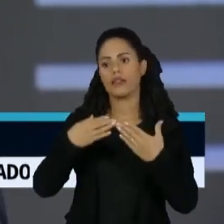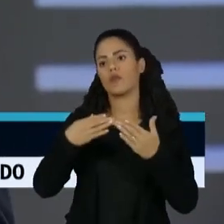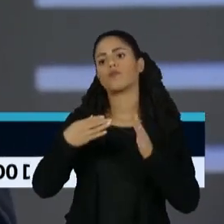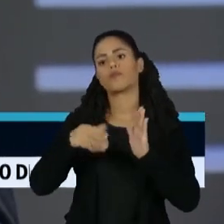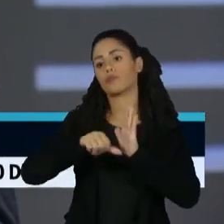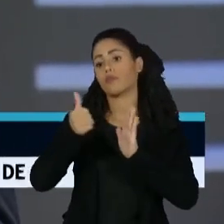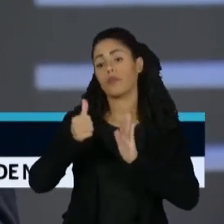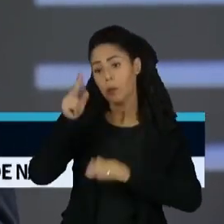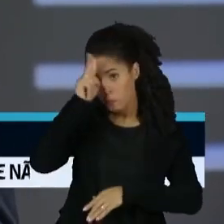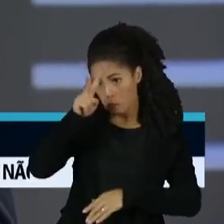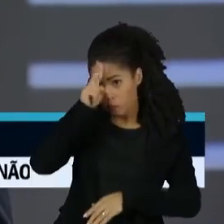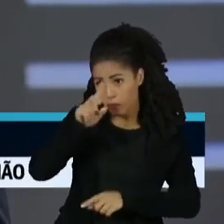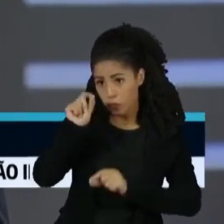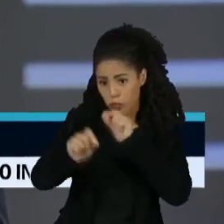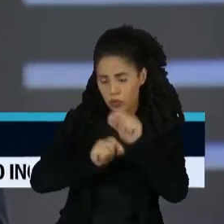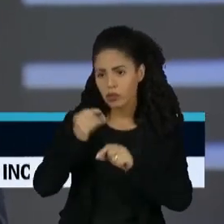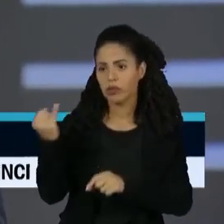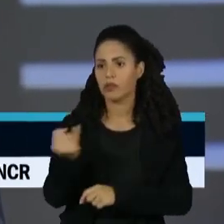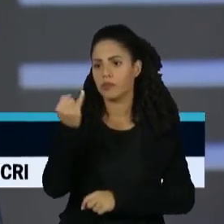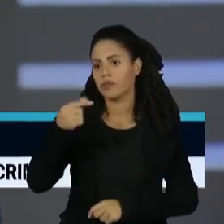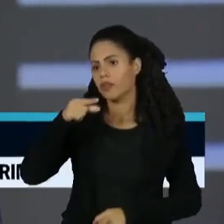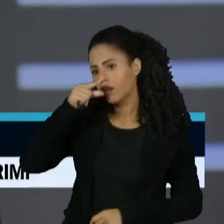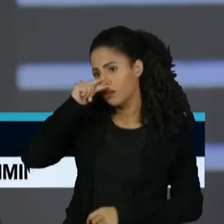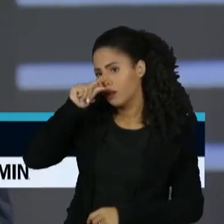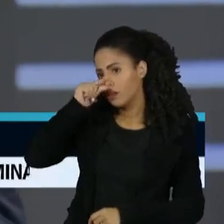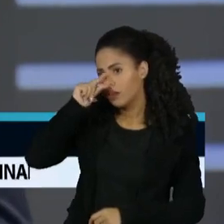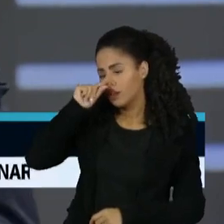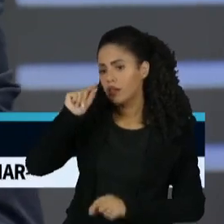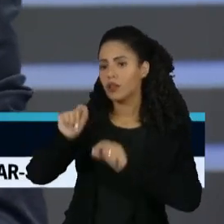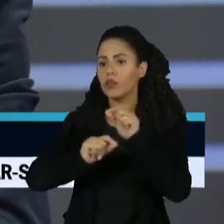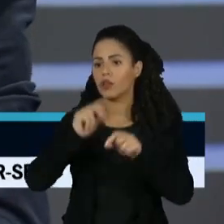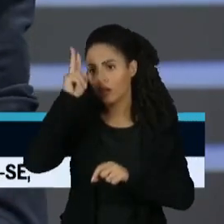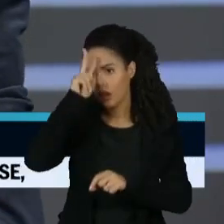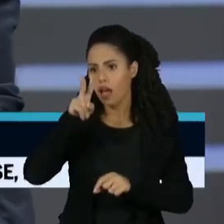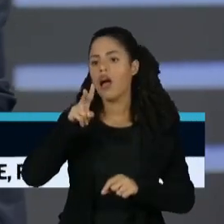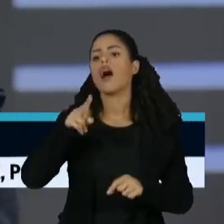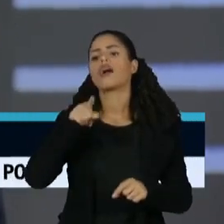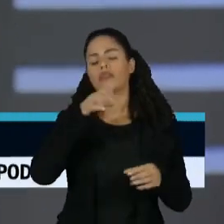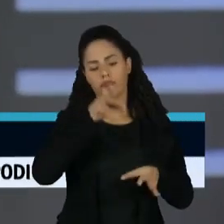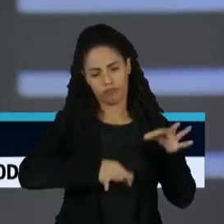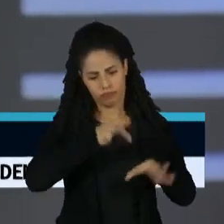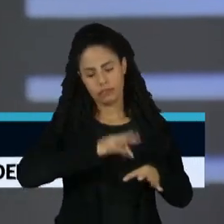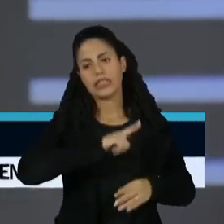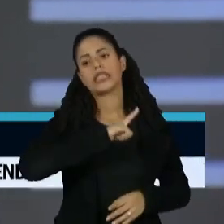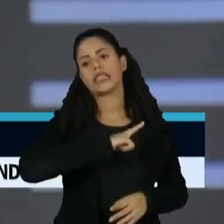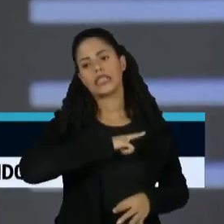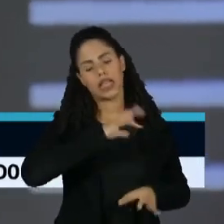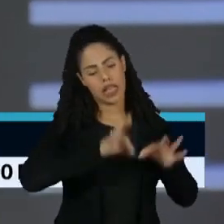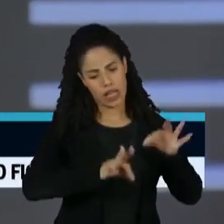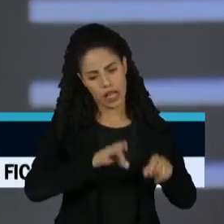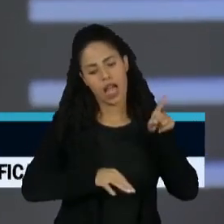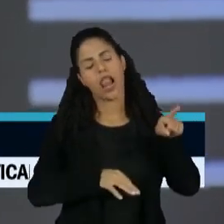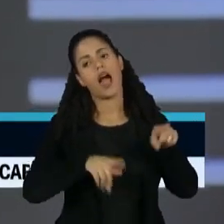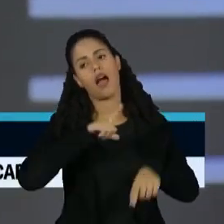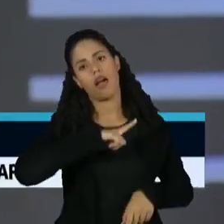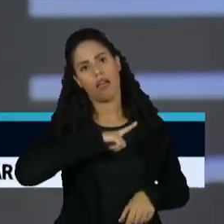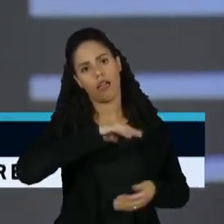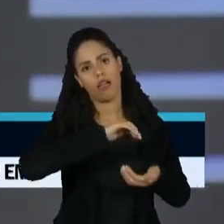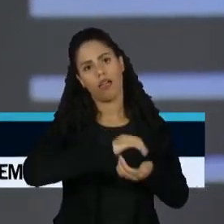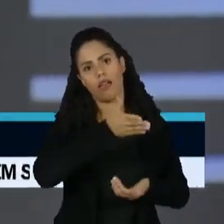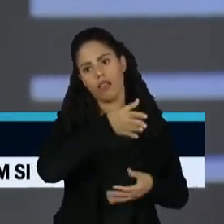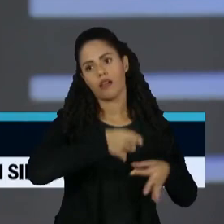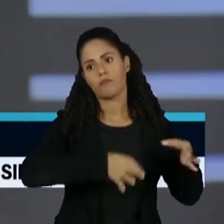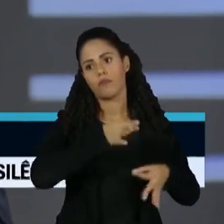que, ao contrário do que disse a deputada Gleisi Hoffmann, lá também tem justiça eleitoral, né? Que ela falou que só tinha no Brasil. E aproveitar e desejar